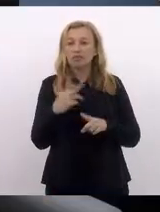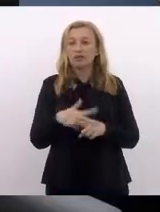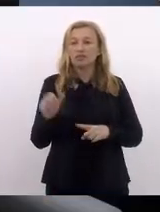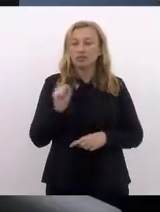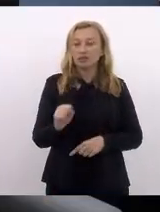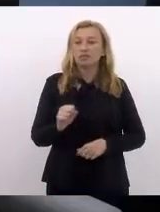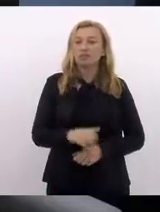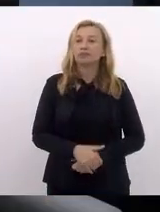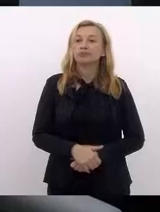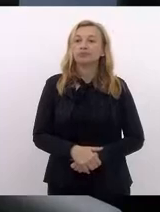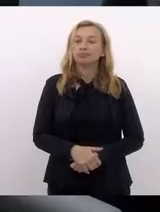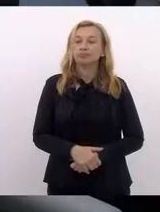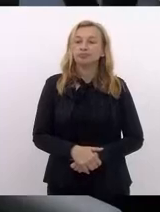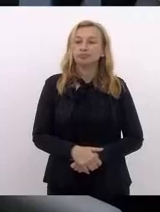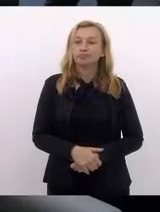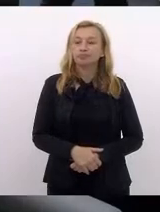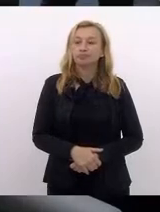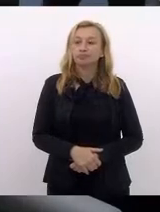vitória